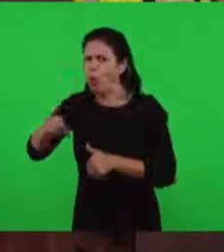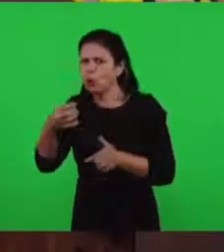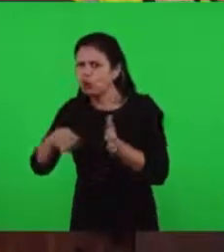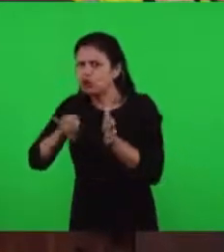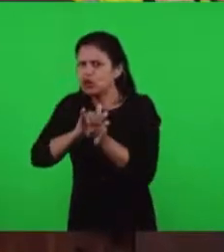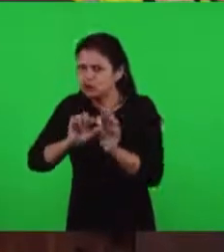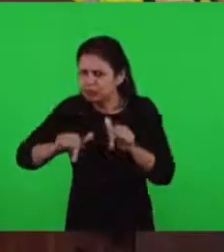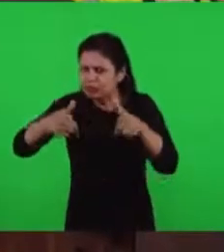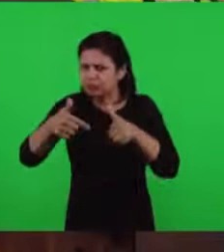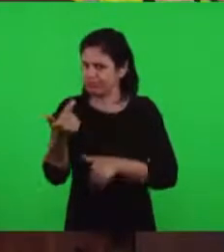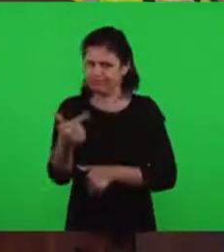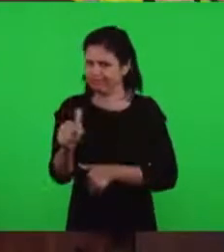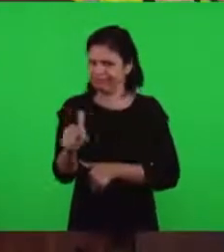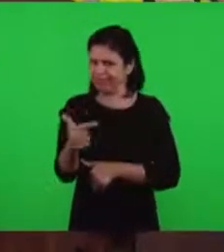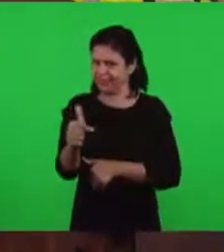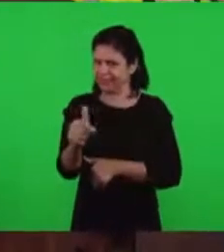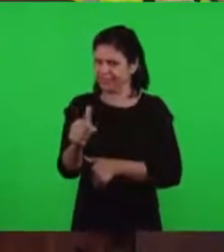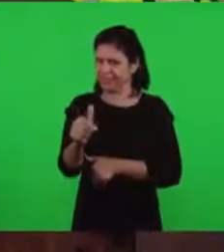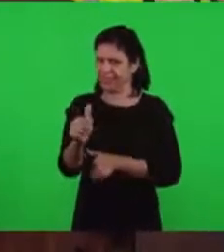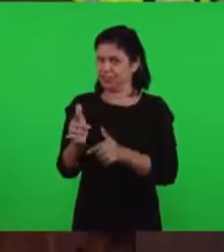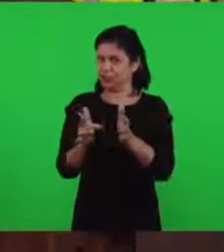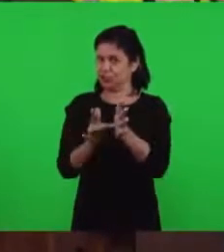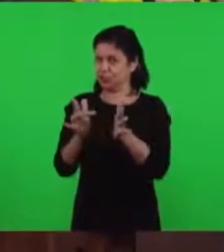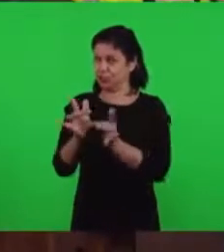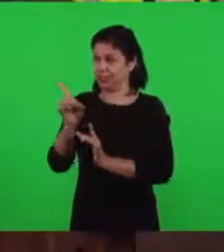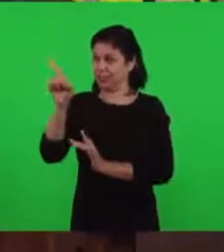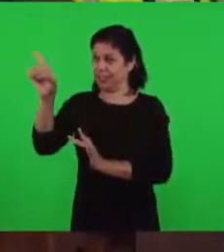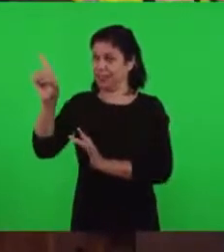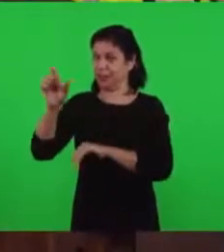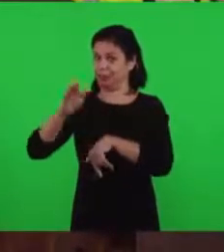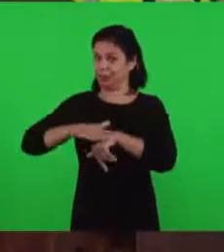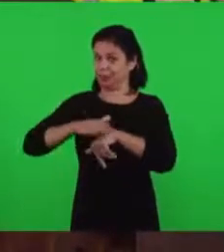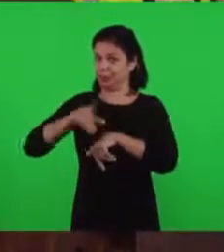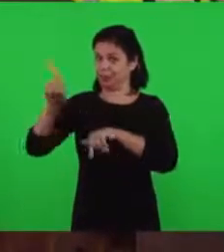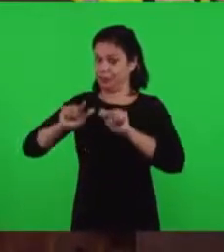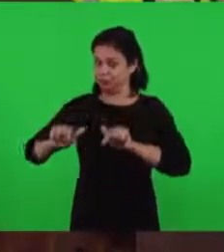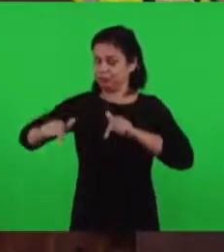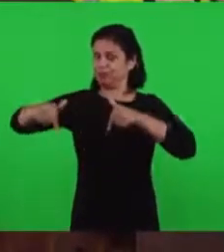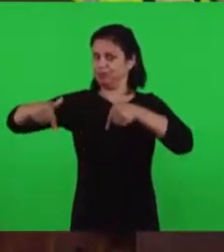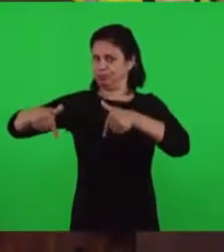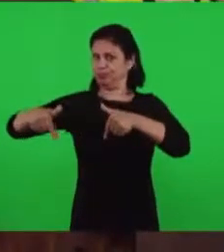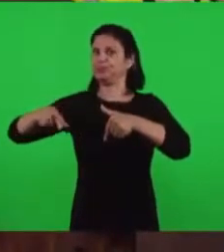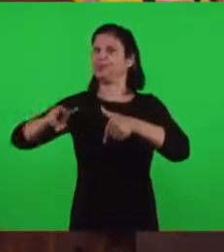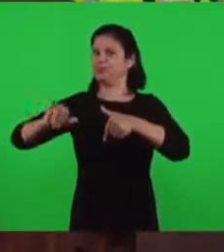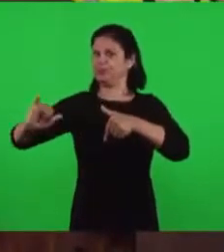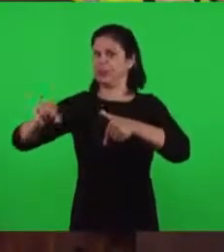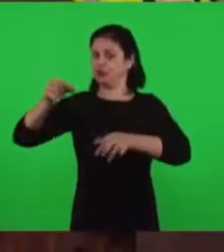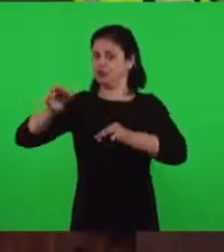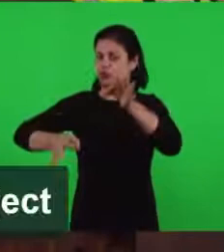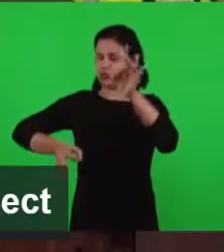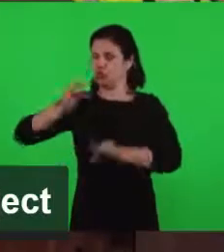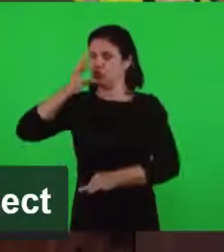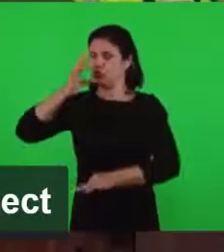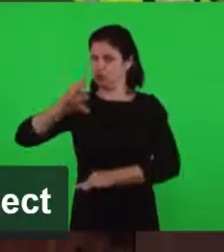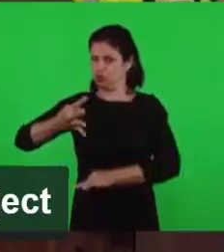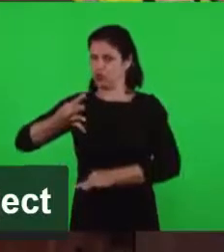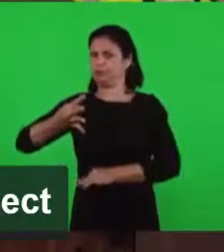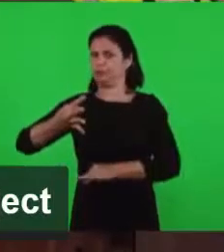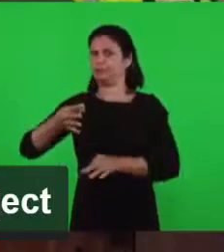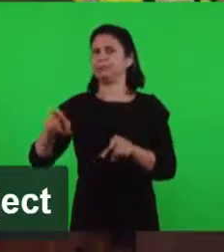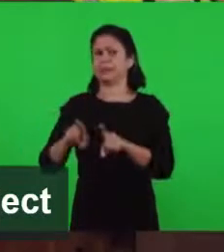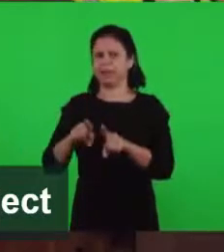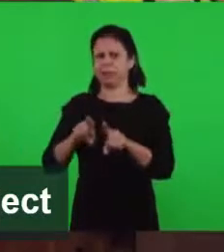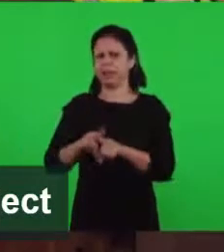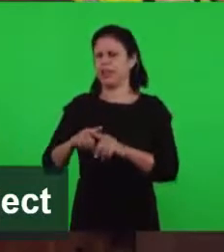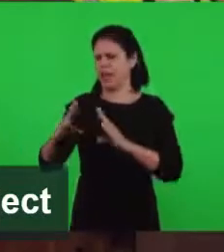ele tem toda a sua ação em todos os sentidos defesa na